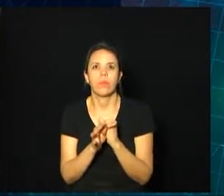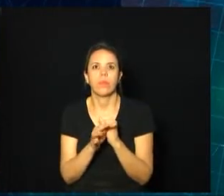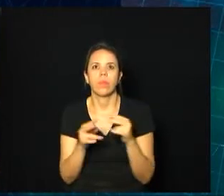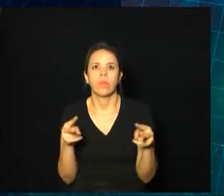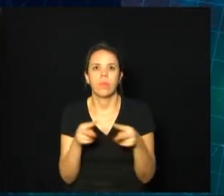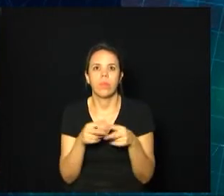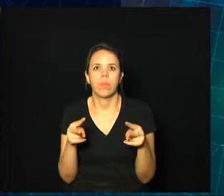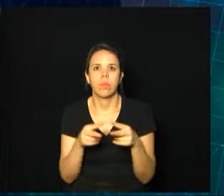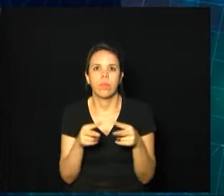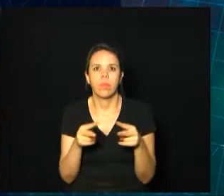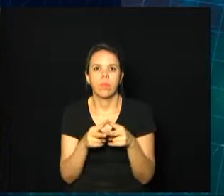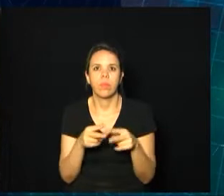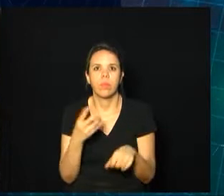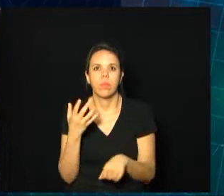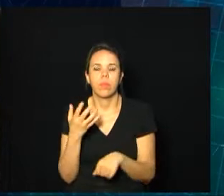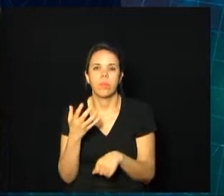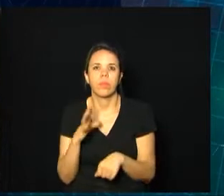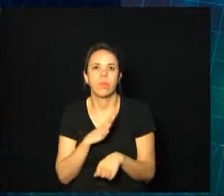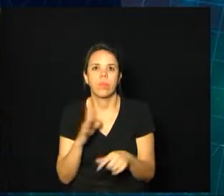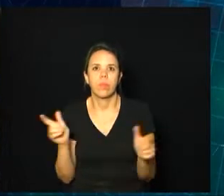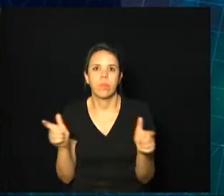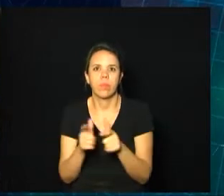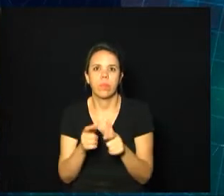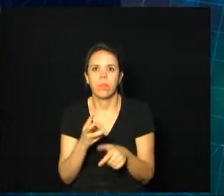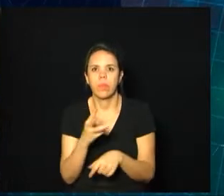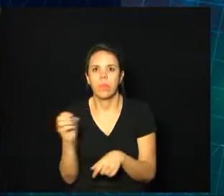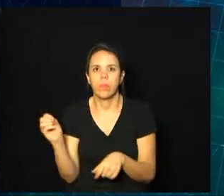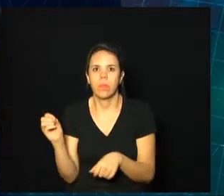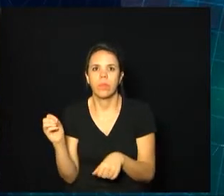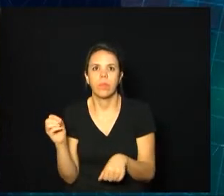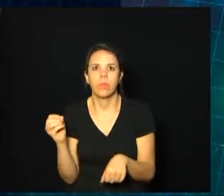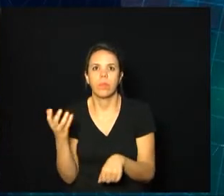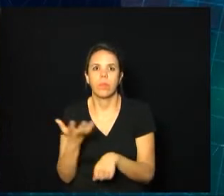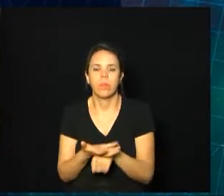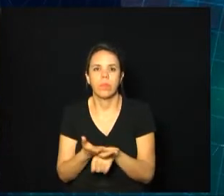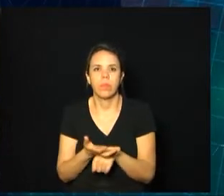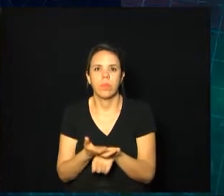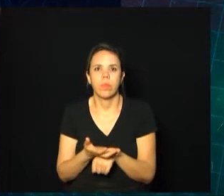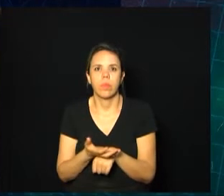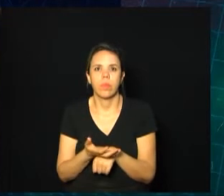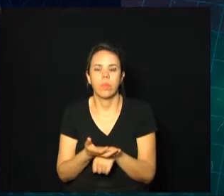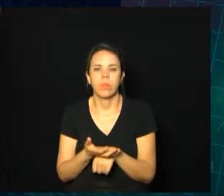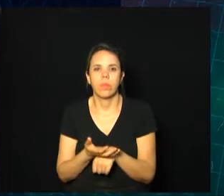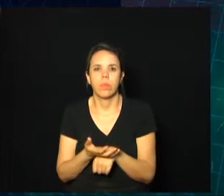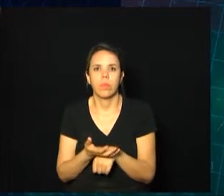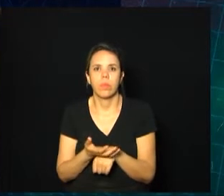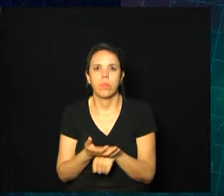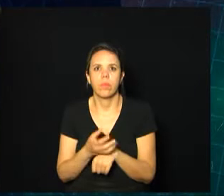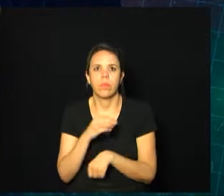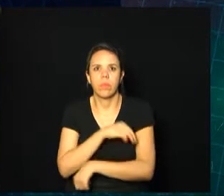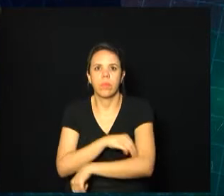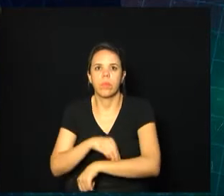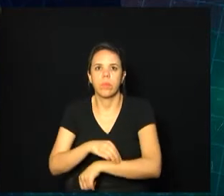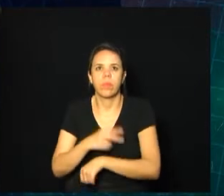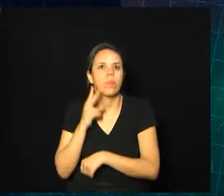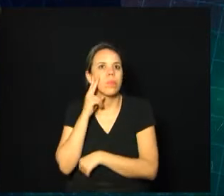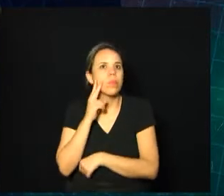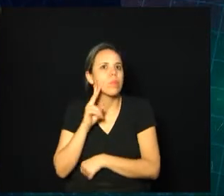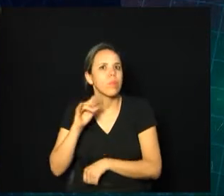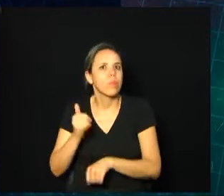Paulínia 305, cidades com menos de 300 óbitos, Nova Odessa, depois aparecem Montemor,